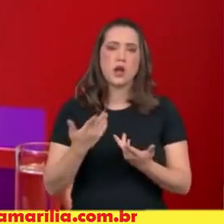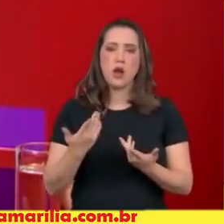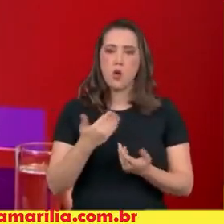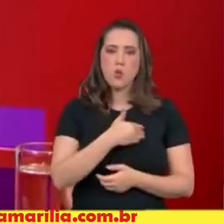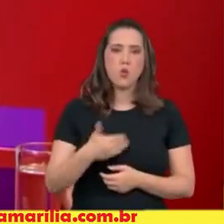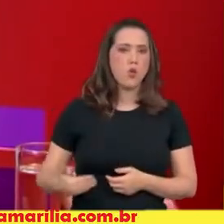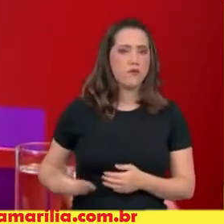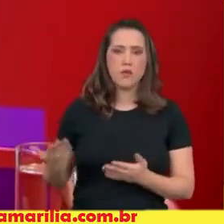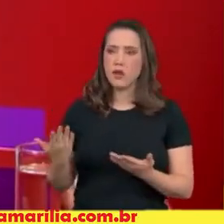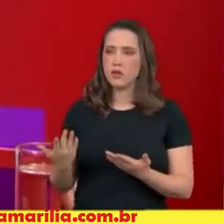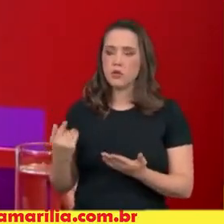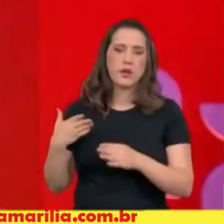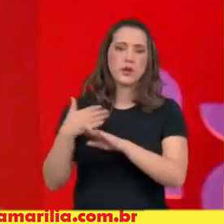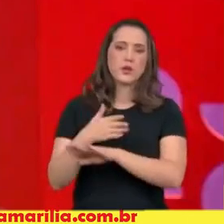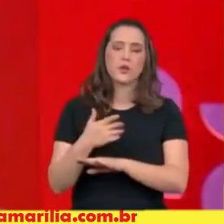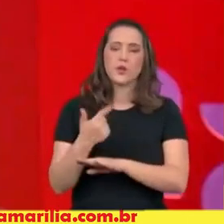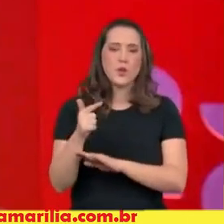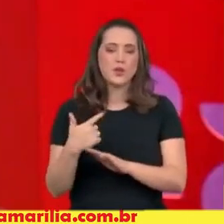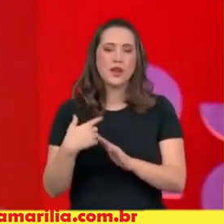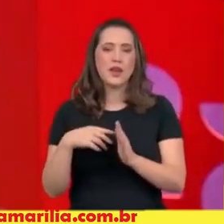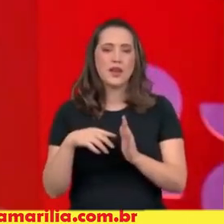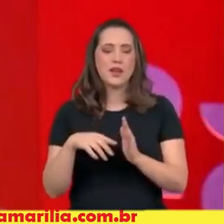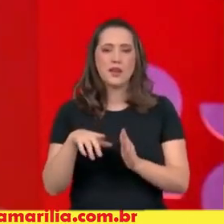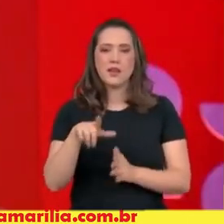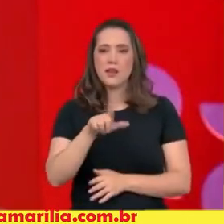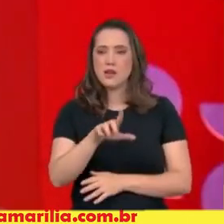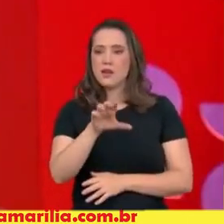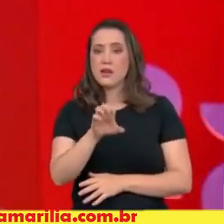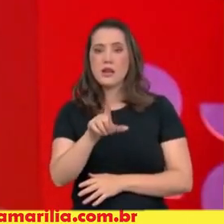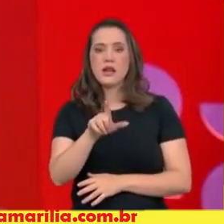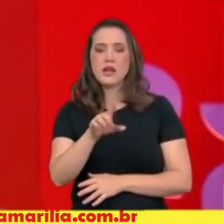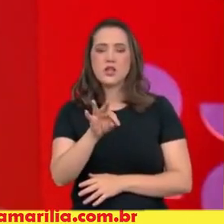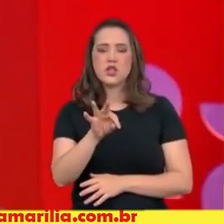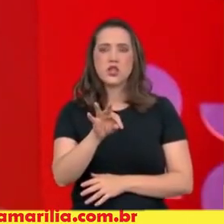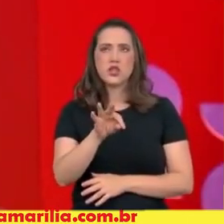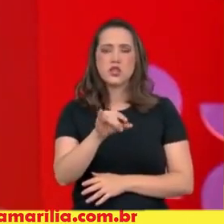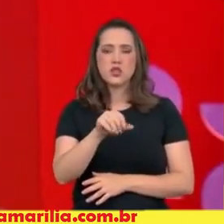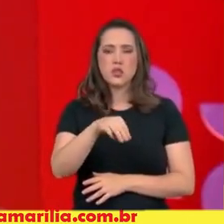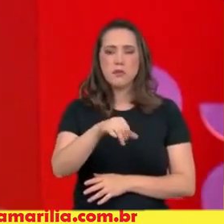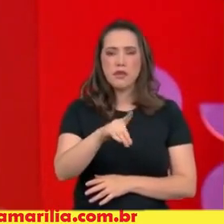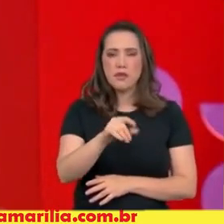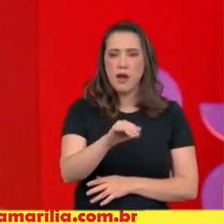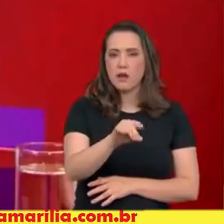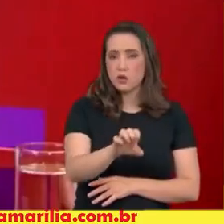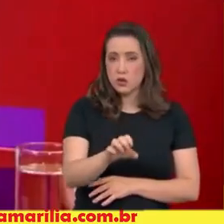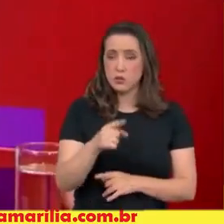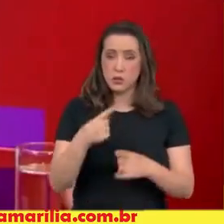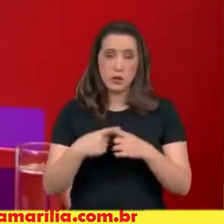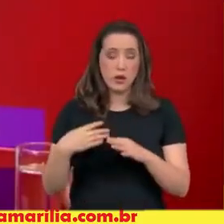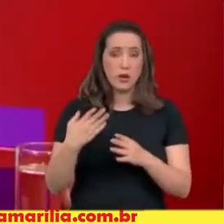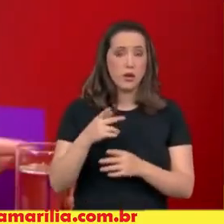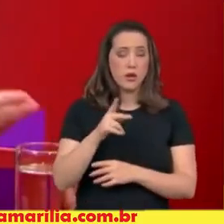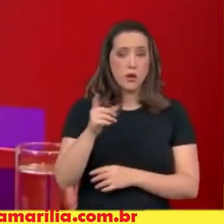é o caso exemplar disso. Um governo que ninguém teria eleito, que ninguém aprovava,